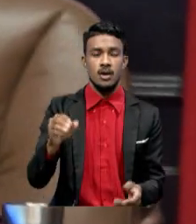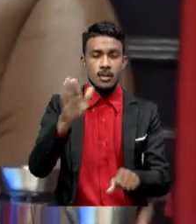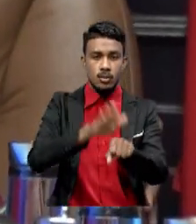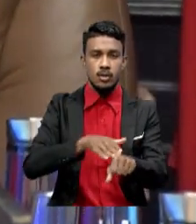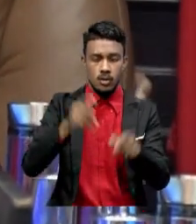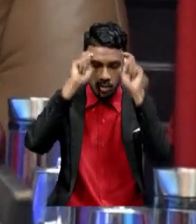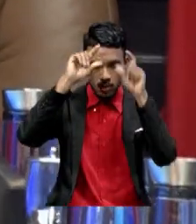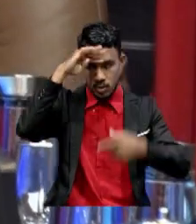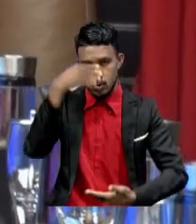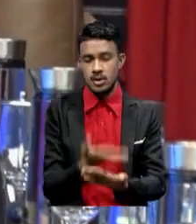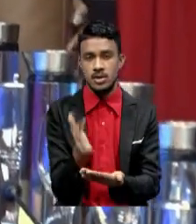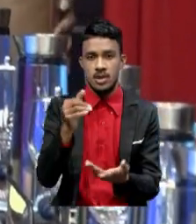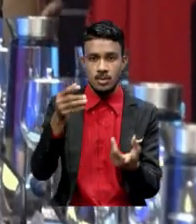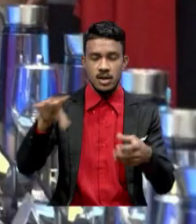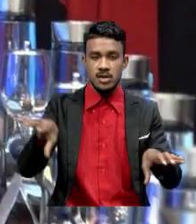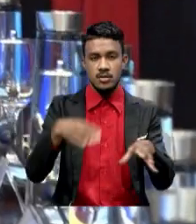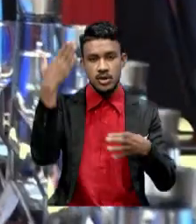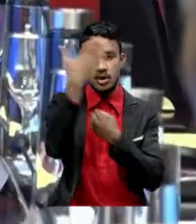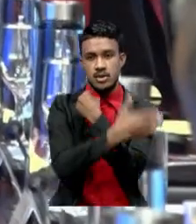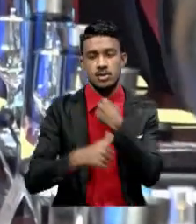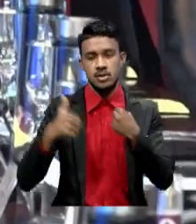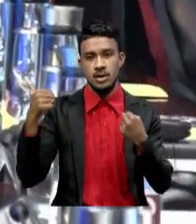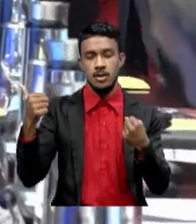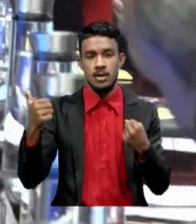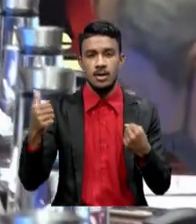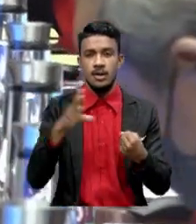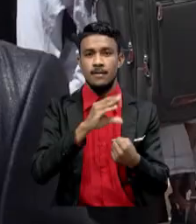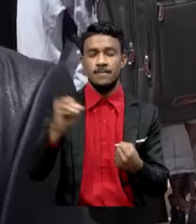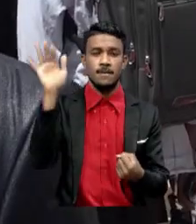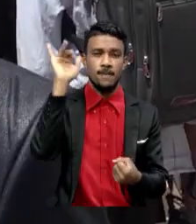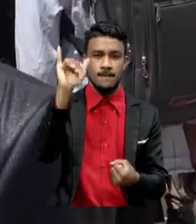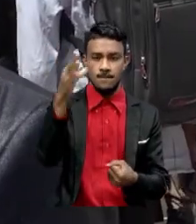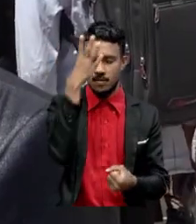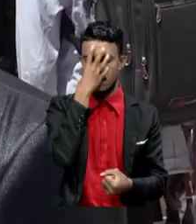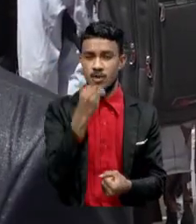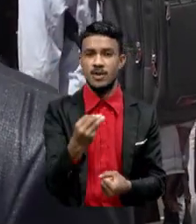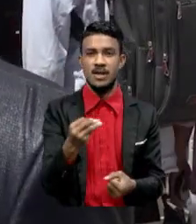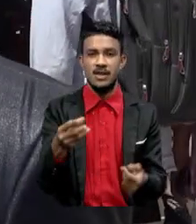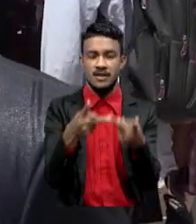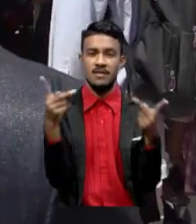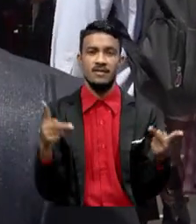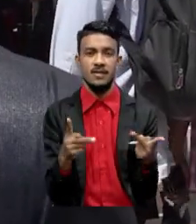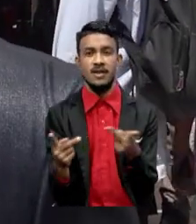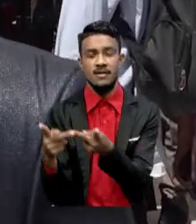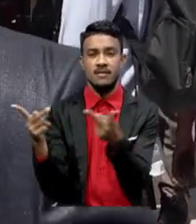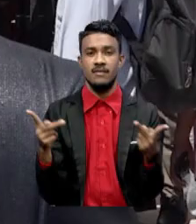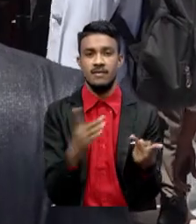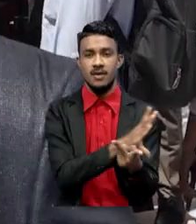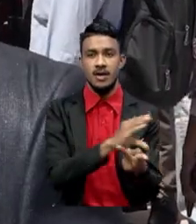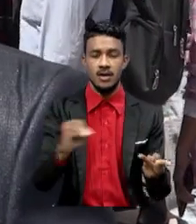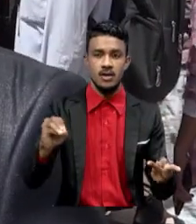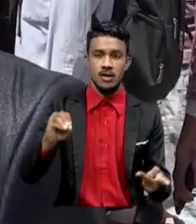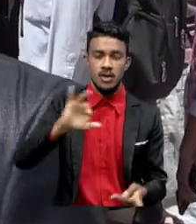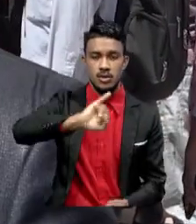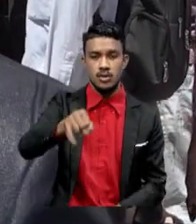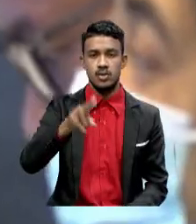mebe hasur fali problema no toba deit iha jardin sira. Relaciona preocupação ne Vice-Ministro Negócios Estrangeiros no Cooperação, Julião da